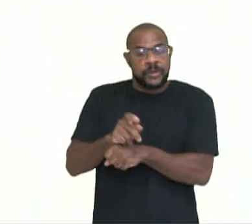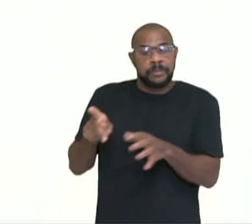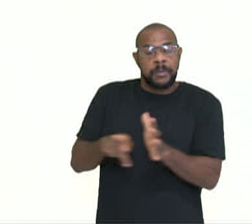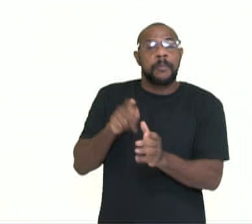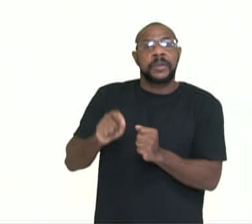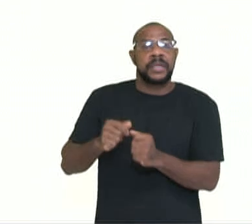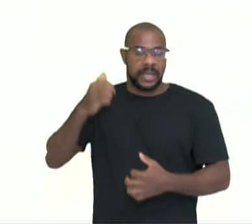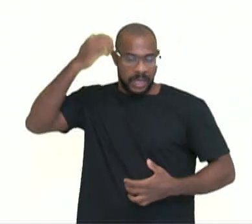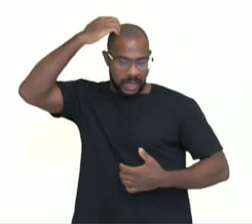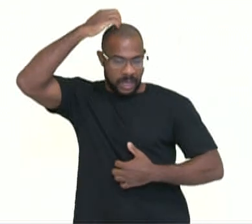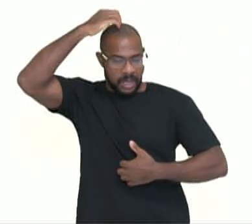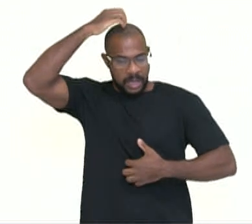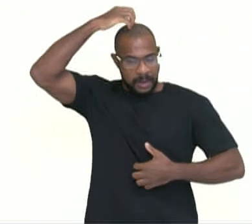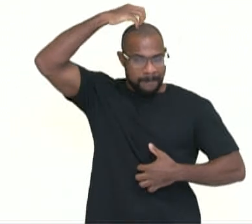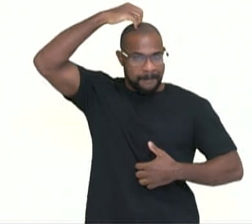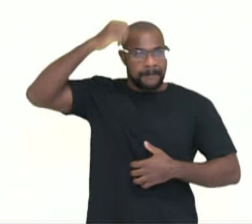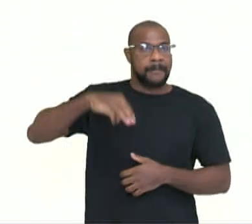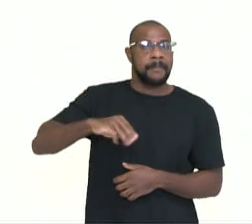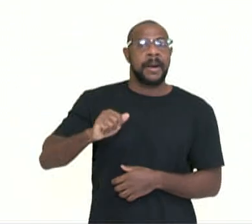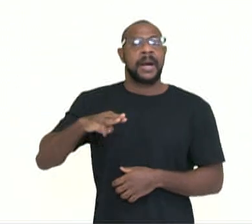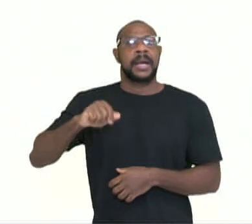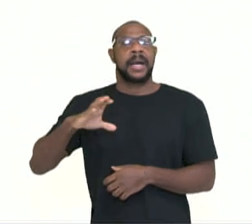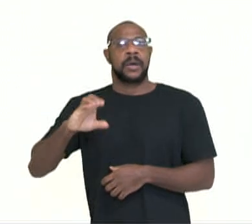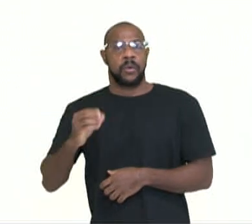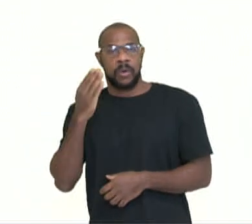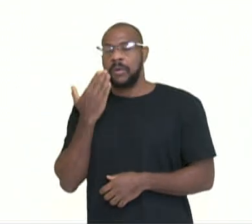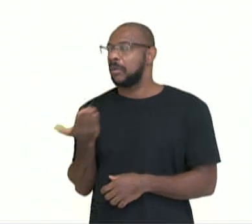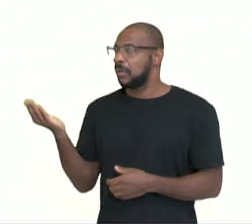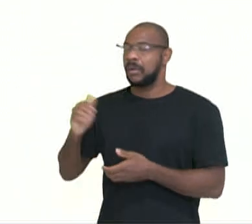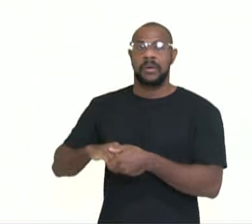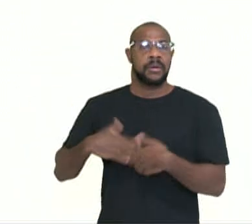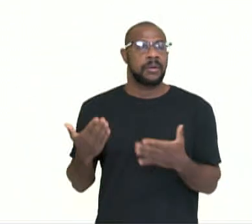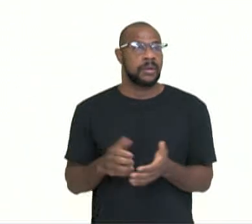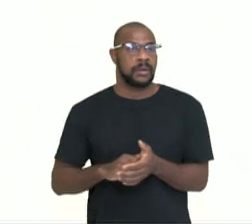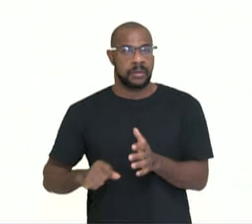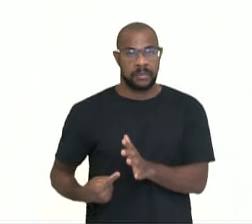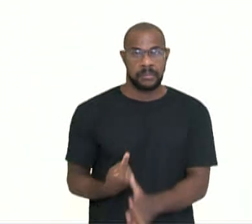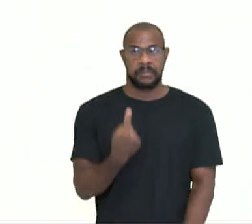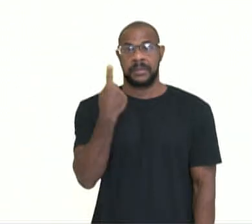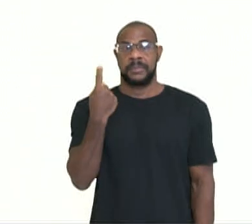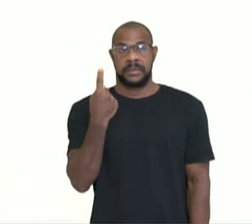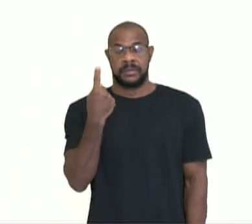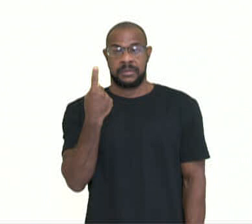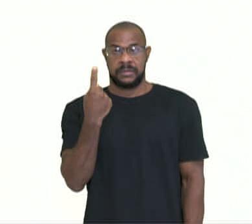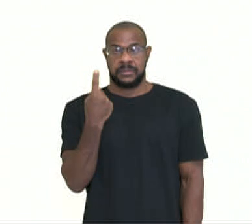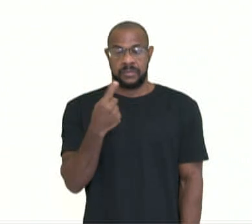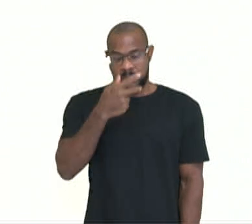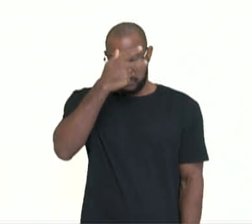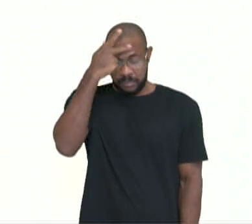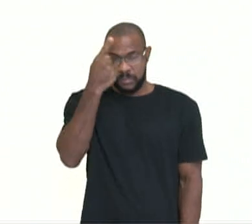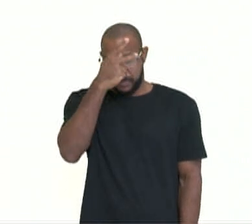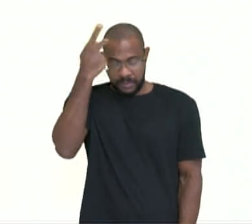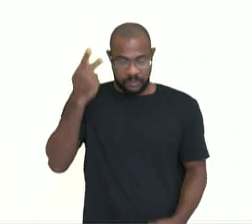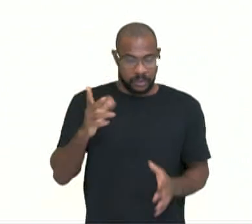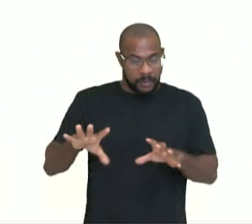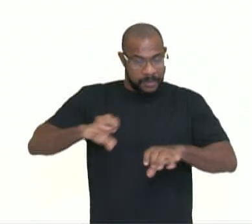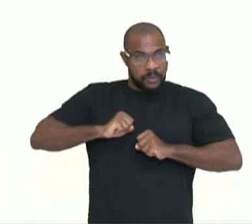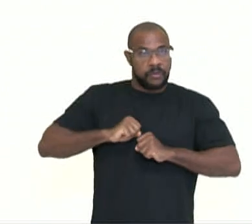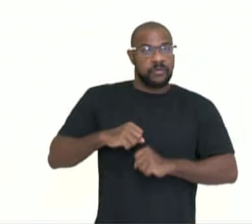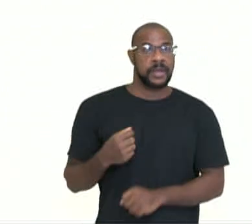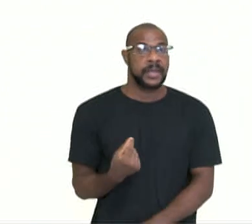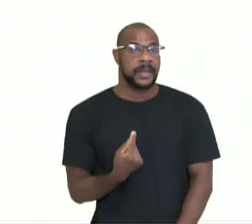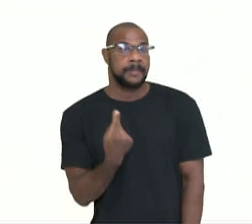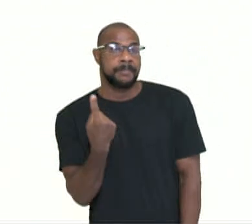mesmo do fator RH que a gente ainda vai estudar. Primeira vez que foi detectado em humanos, 1954.